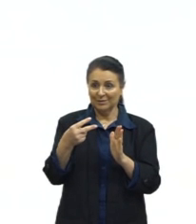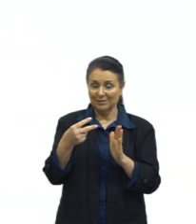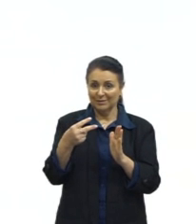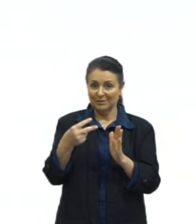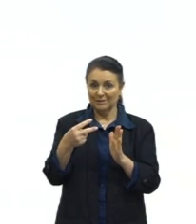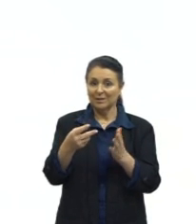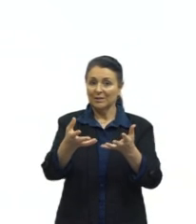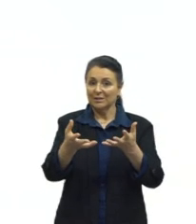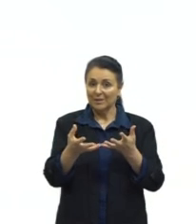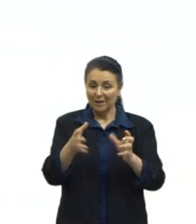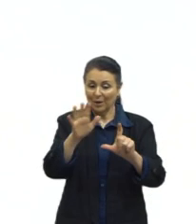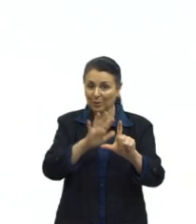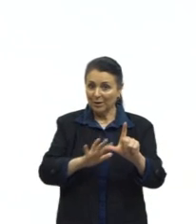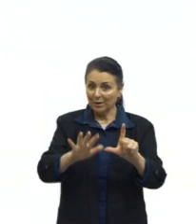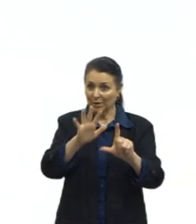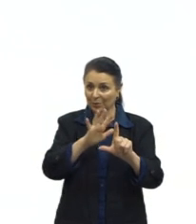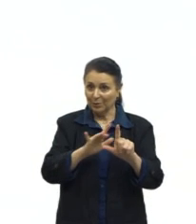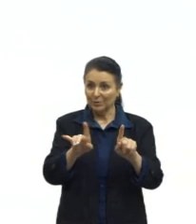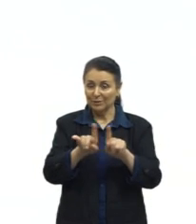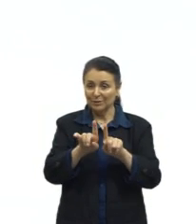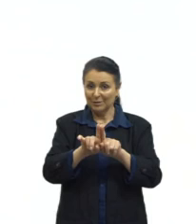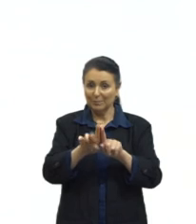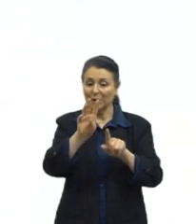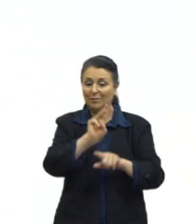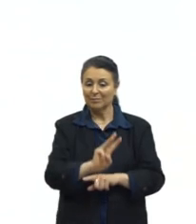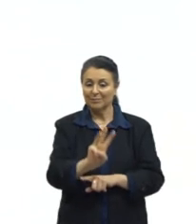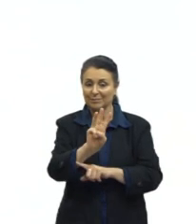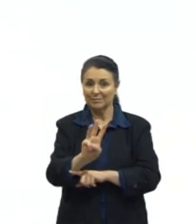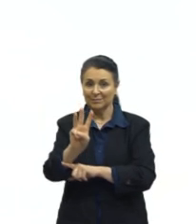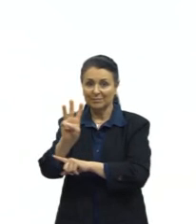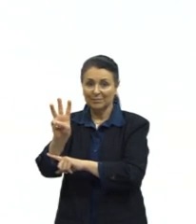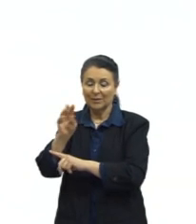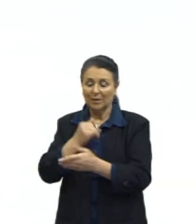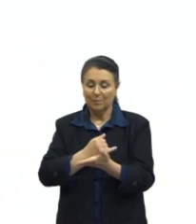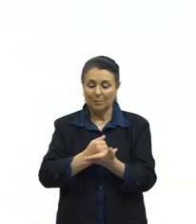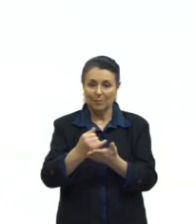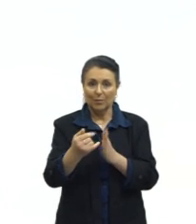se vocês quiserem acessar né que mostra a fase inicial principalmente